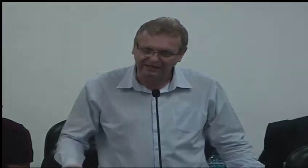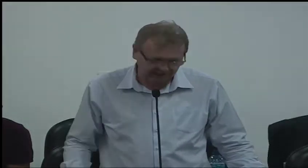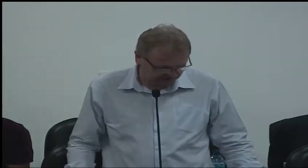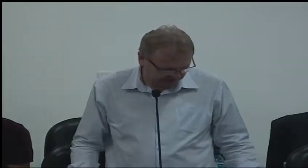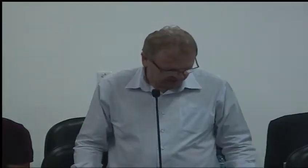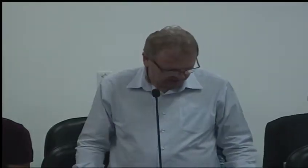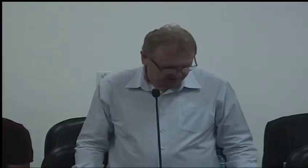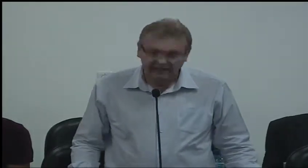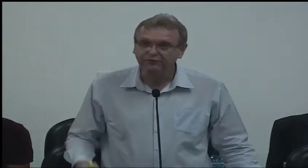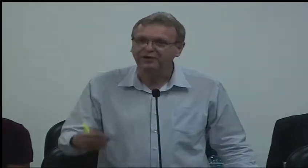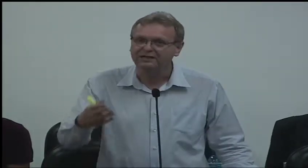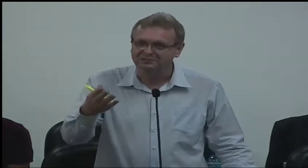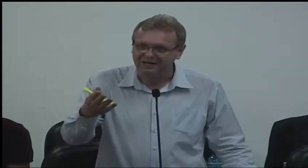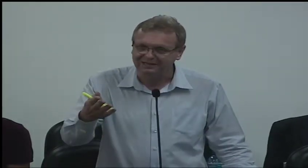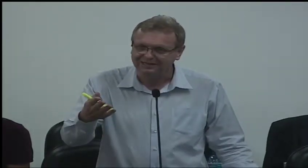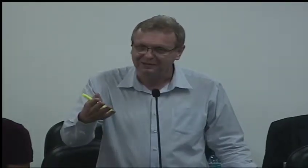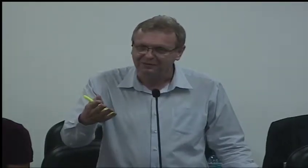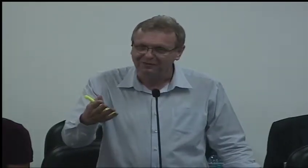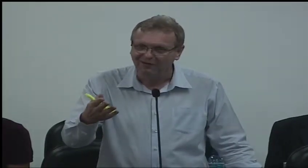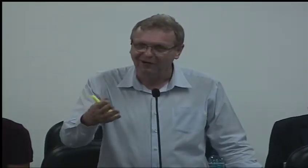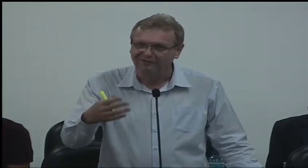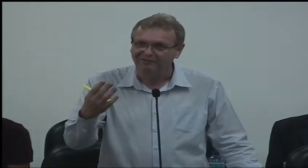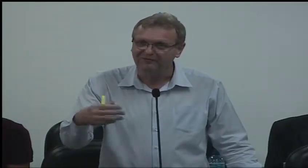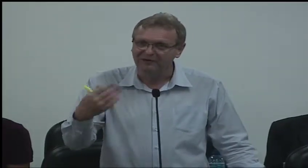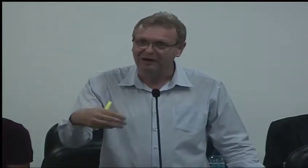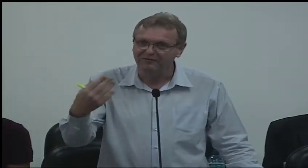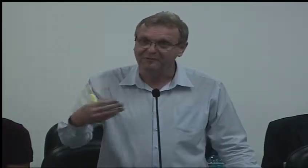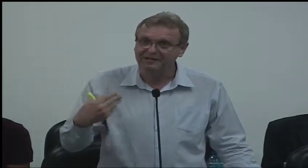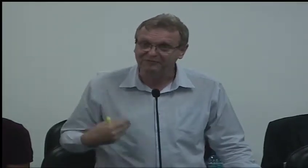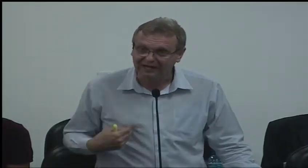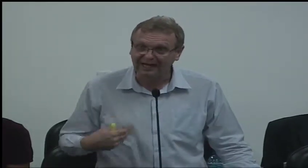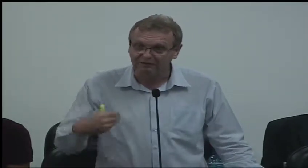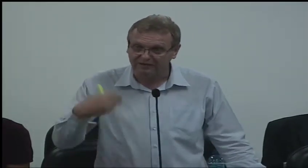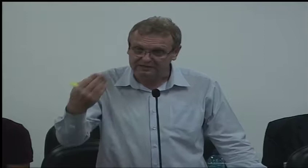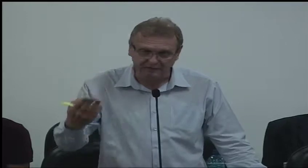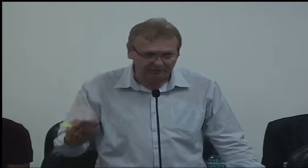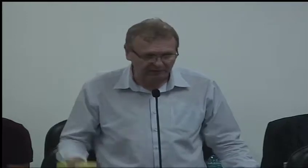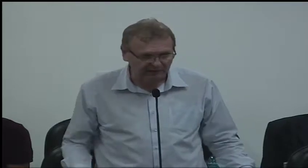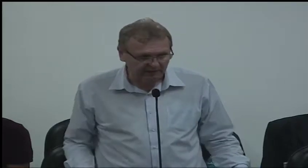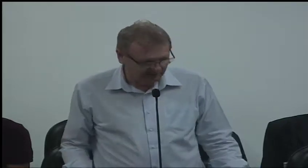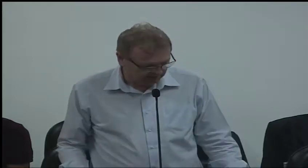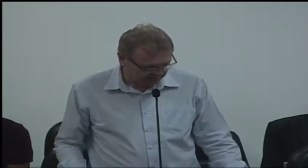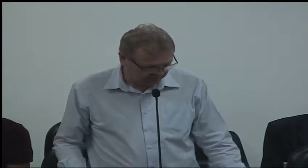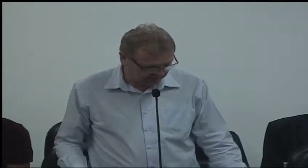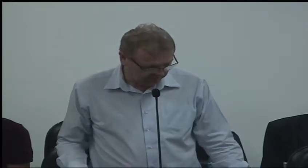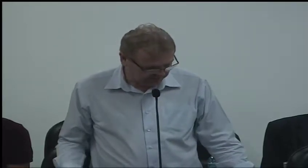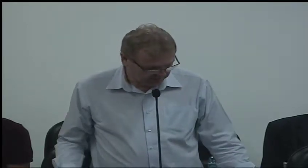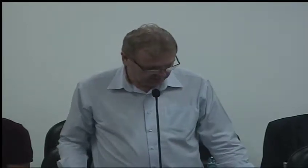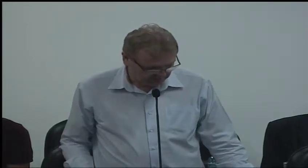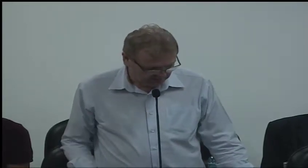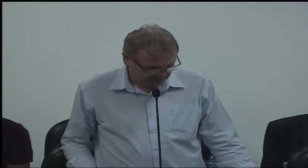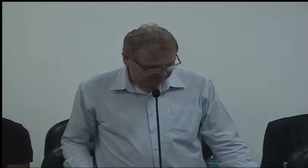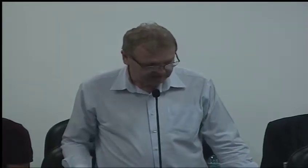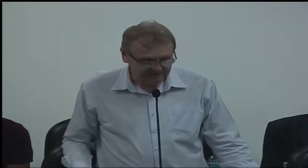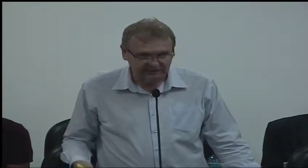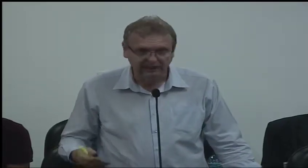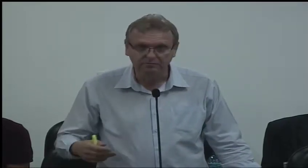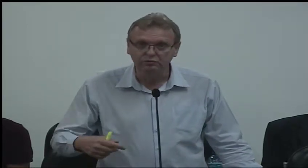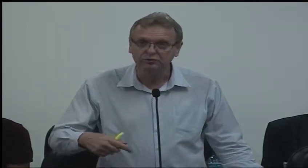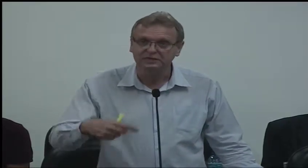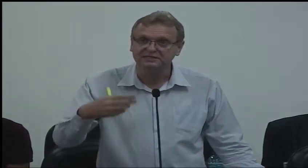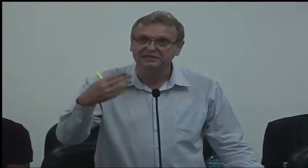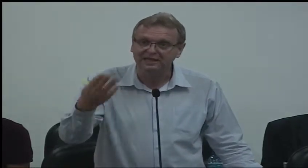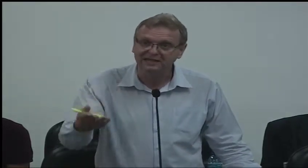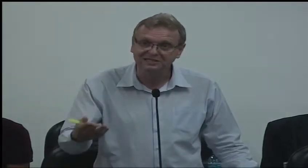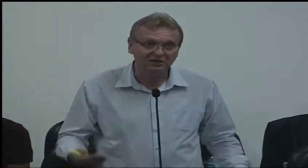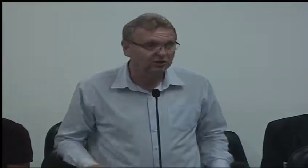verba aí, né, que infelizmente, ó, veio uma verba, a gente tem que falar que é infelizmente, porque Limeira é uma das cidades que tem